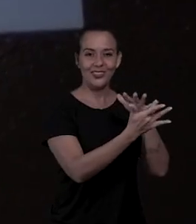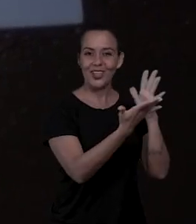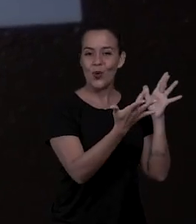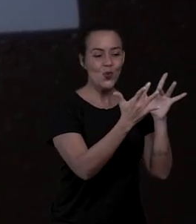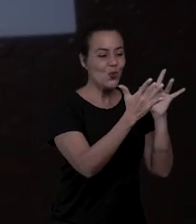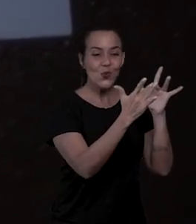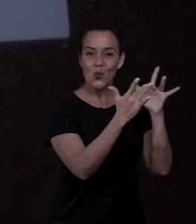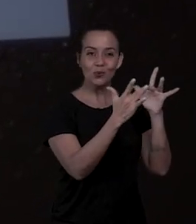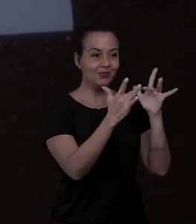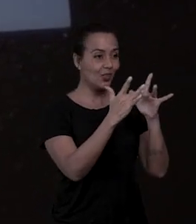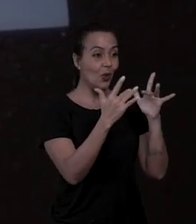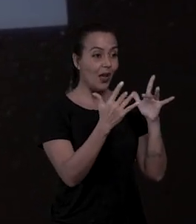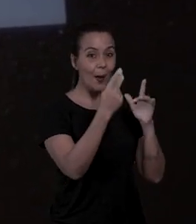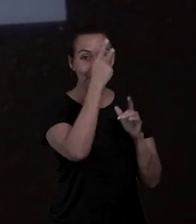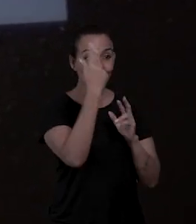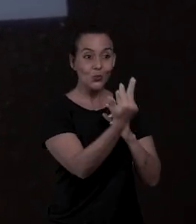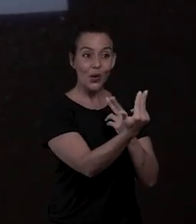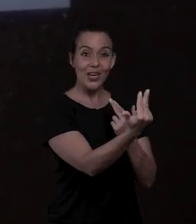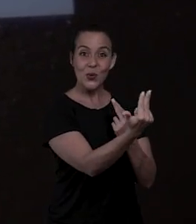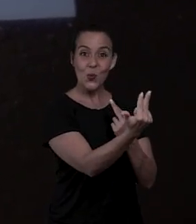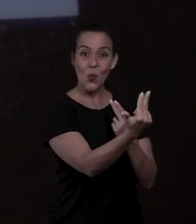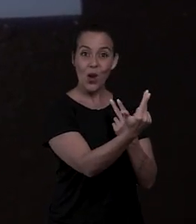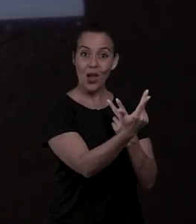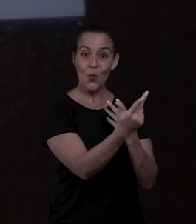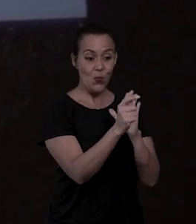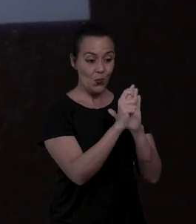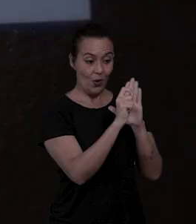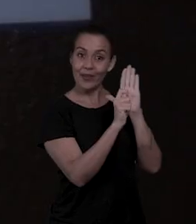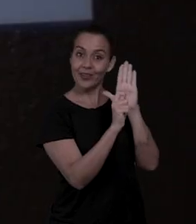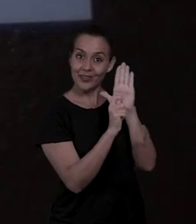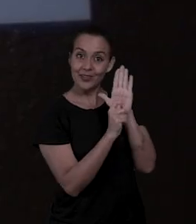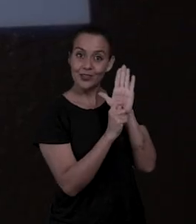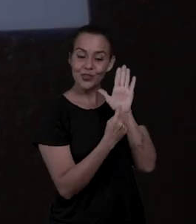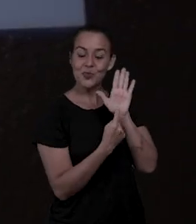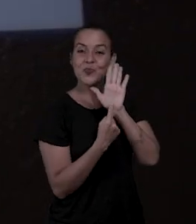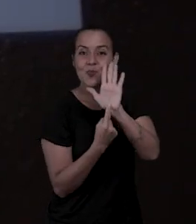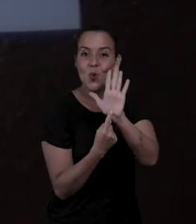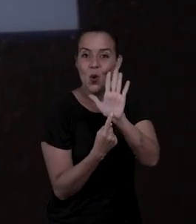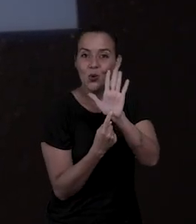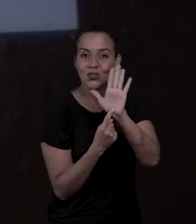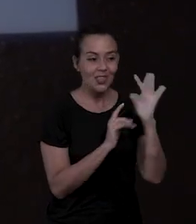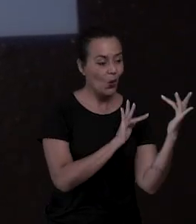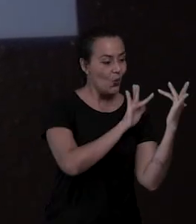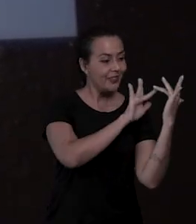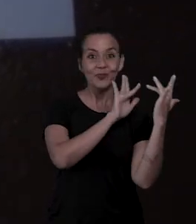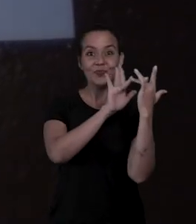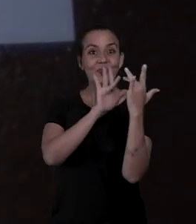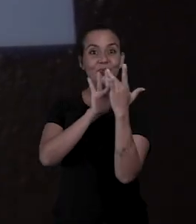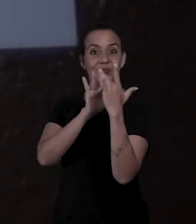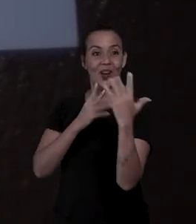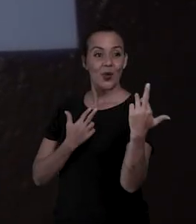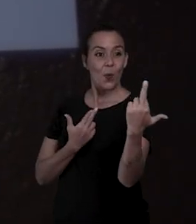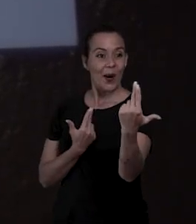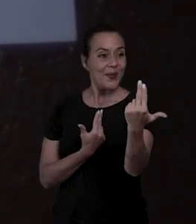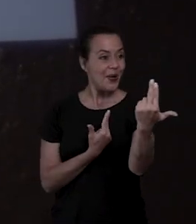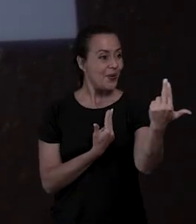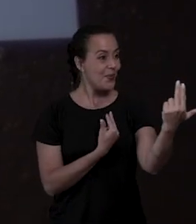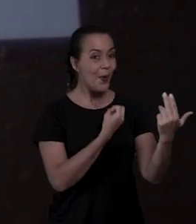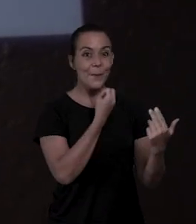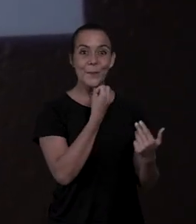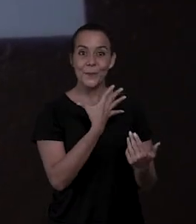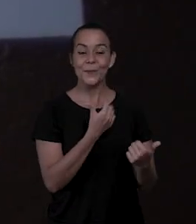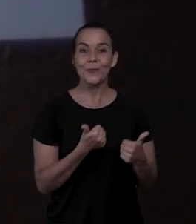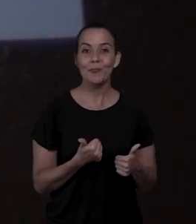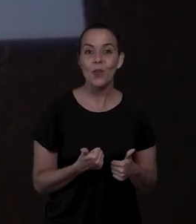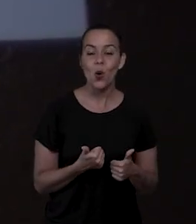nossos iguais. Quando um algoritmo funciona para que nós nos conectemos com aqueles que têm